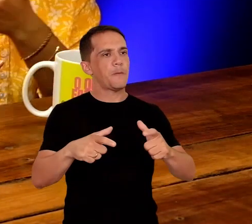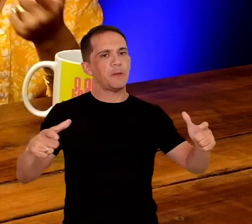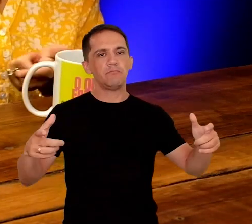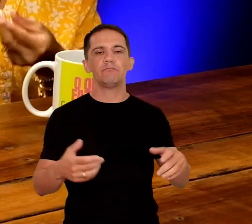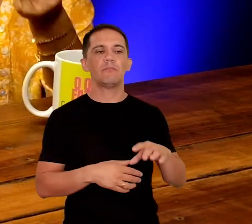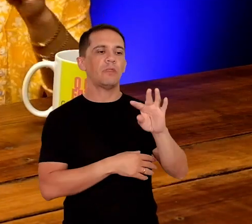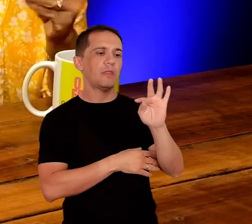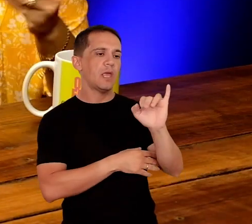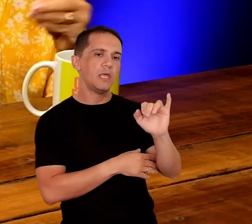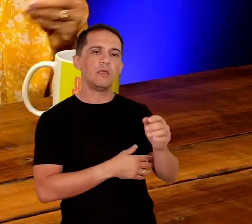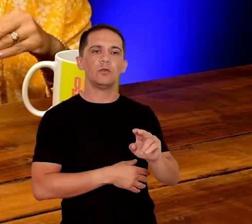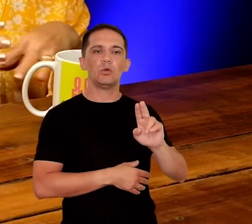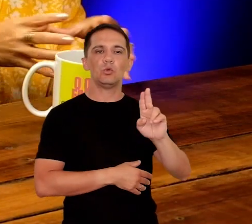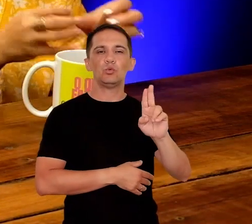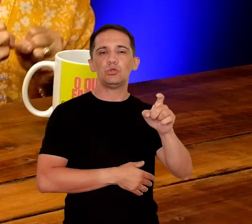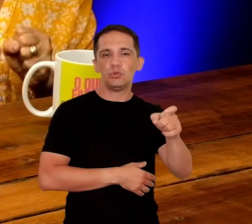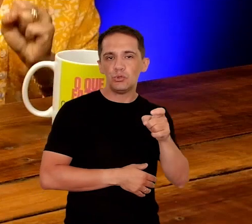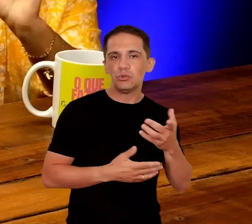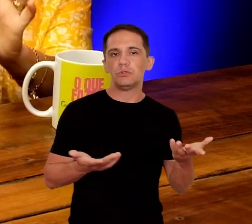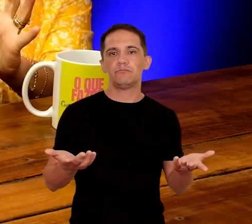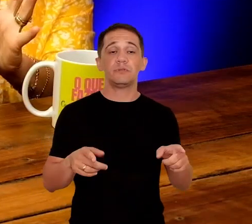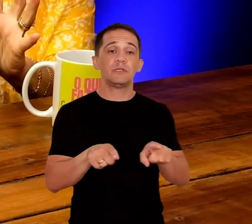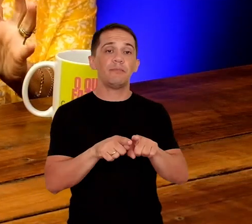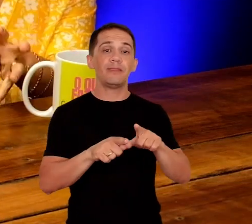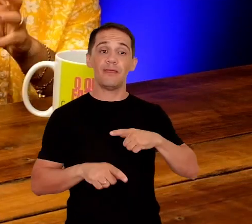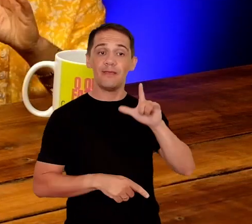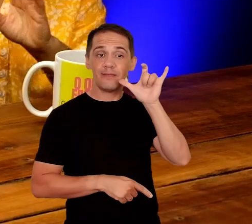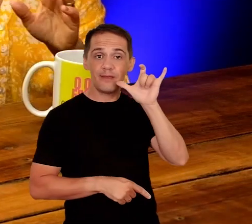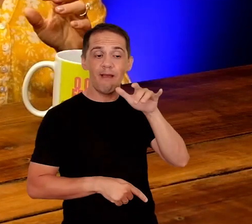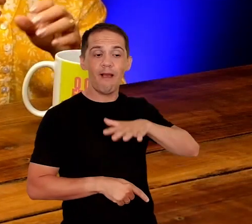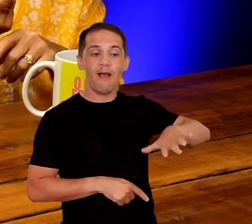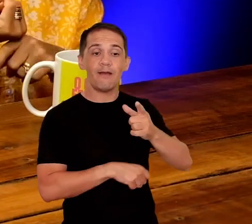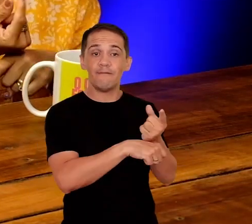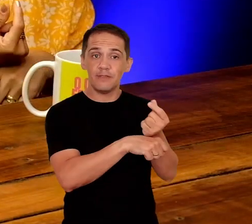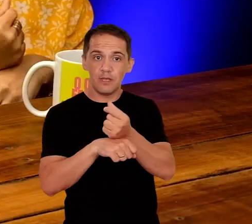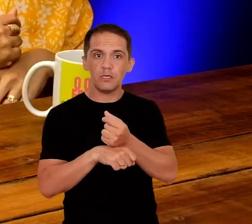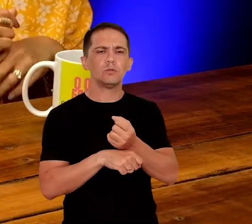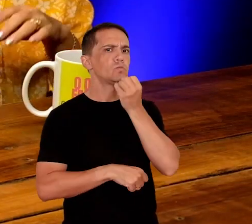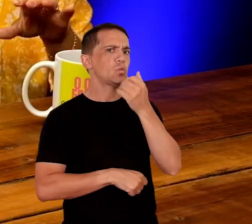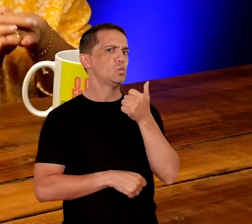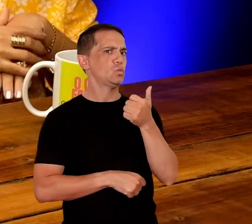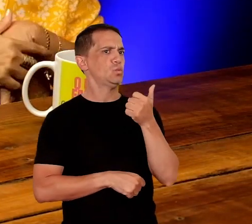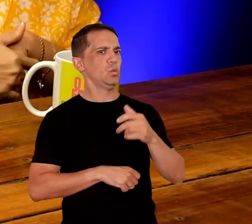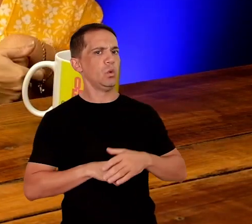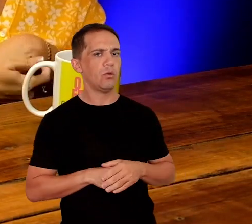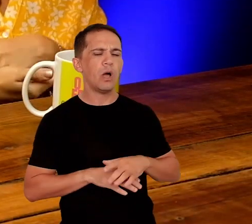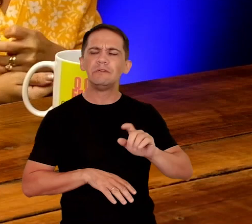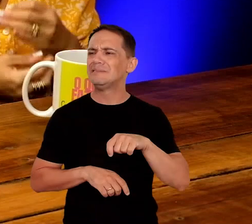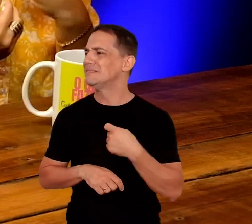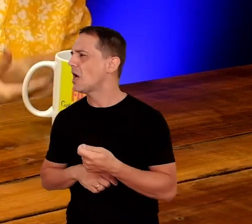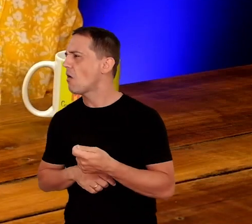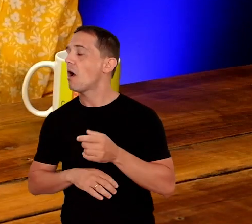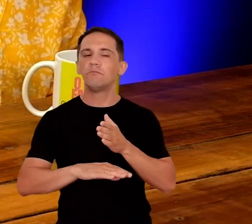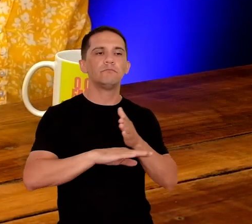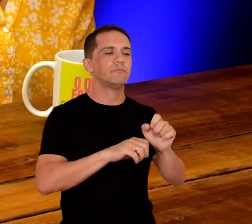tem sites, né, que eles vão colocando, atualizando, a área de TI, a área UX, área de finanças, tem um Instagram de área de finanças de